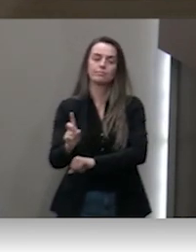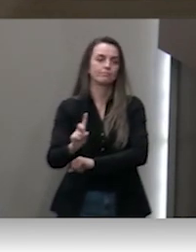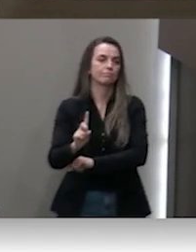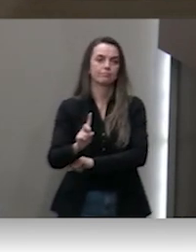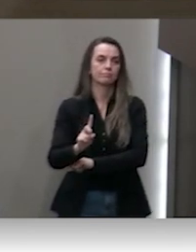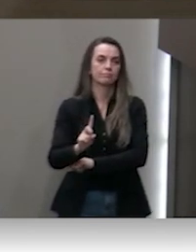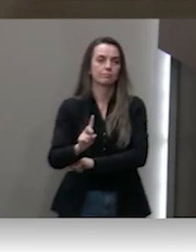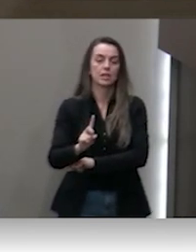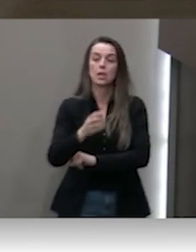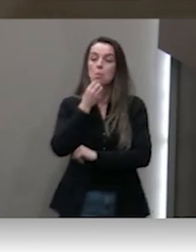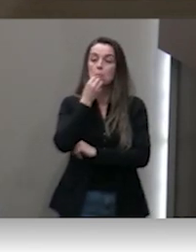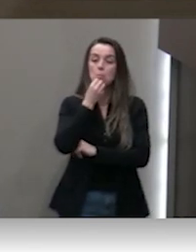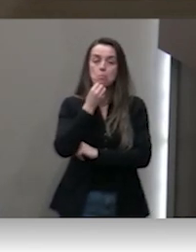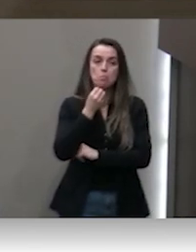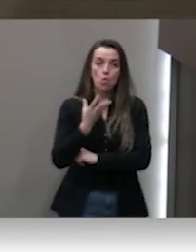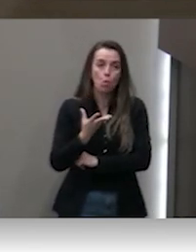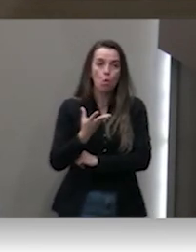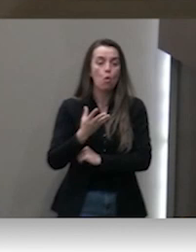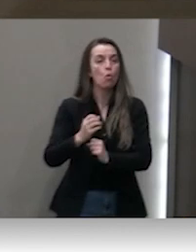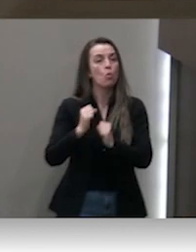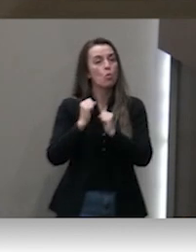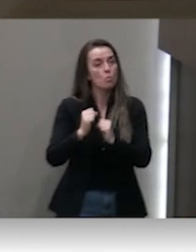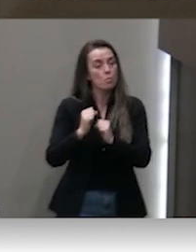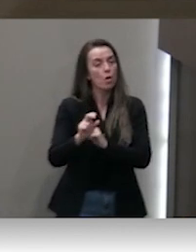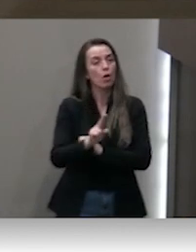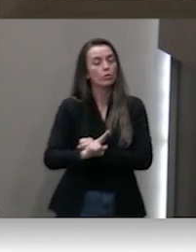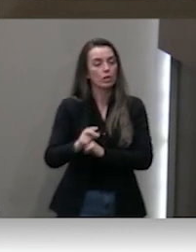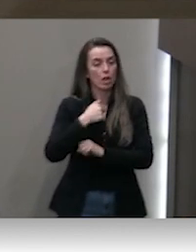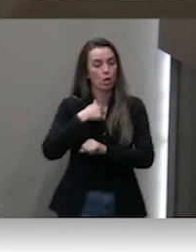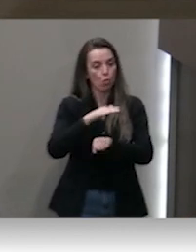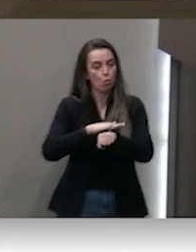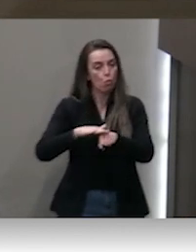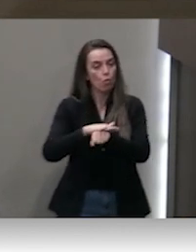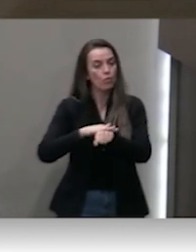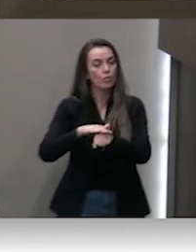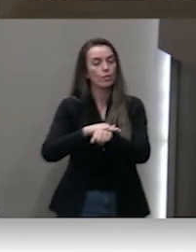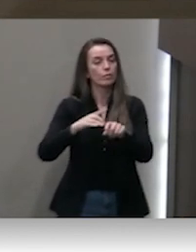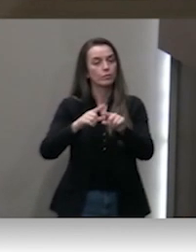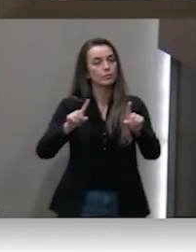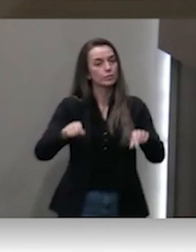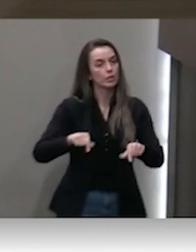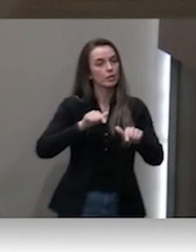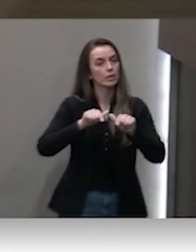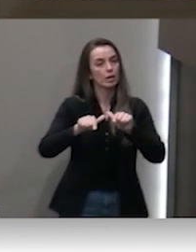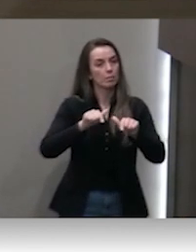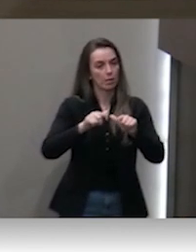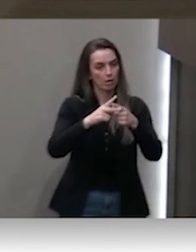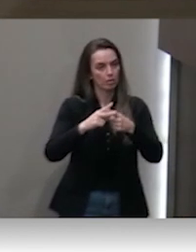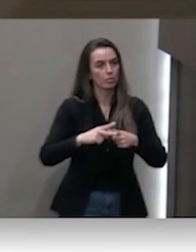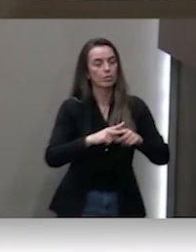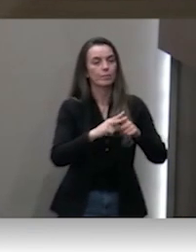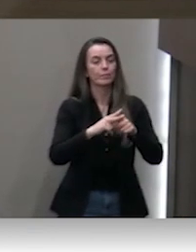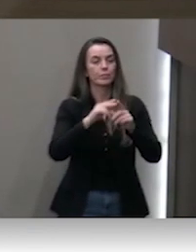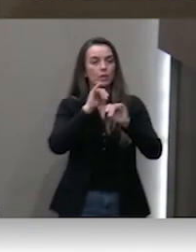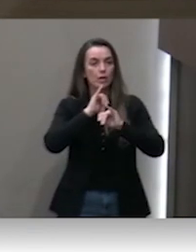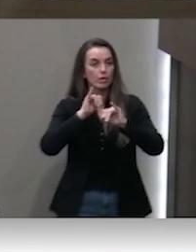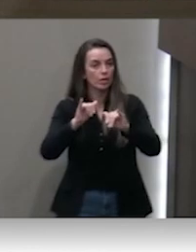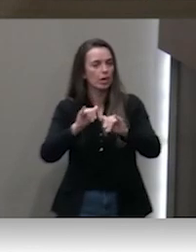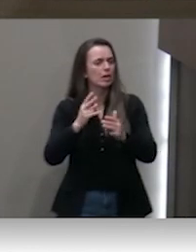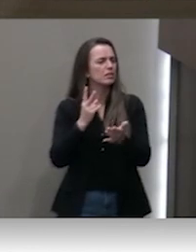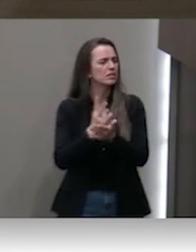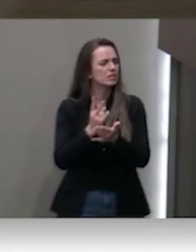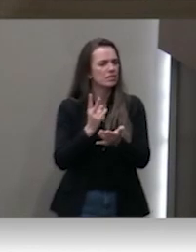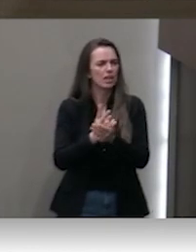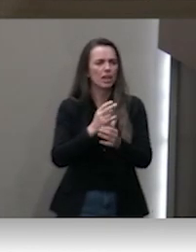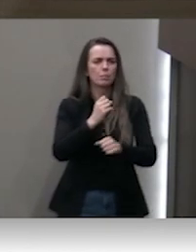plena condição. Conversei com os servidores que trabalham com a manutenção, disseram que todo ano é feita a